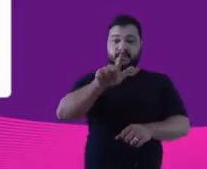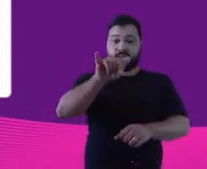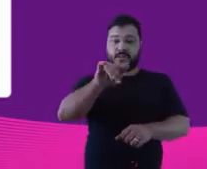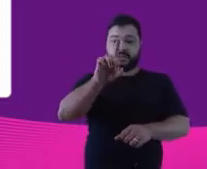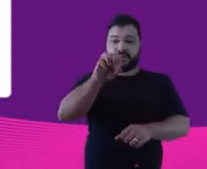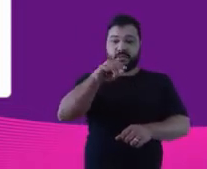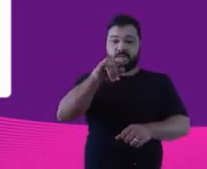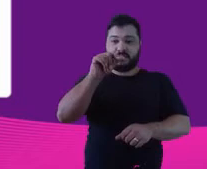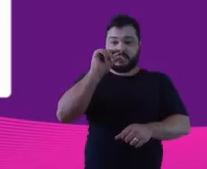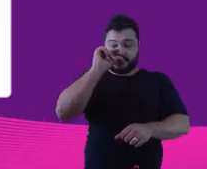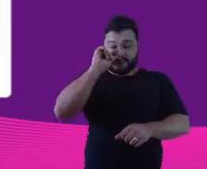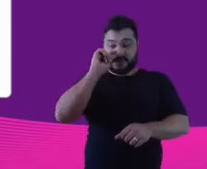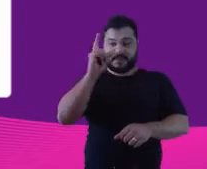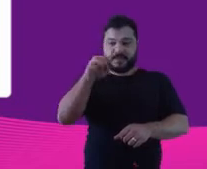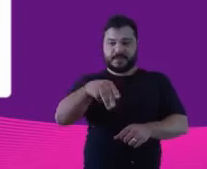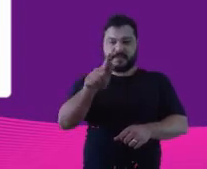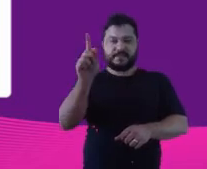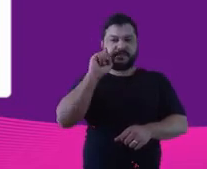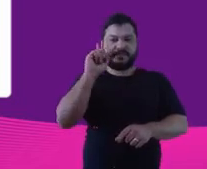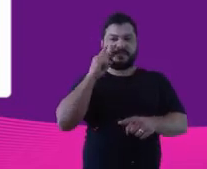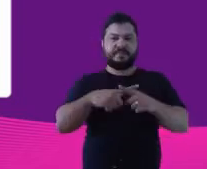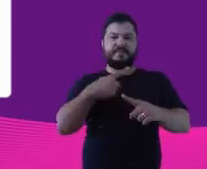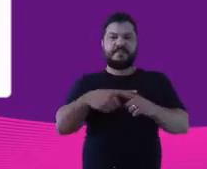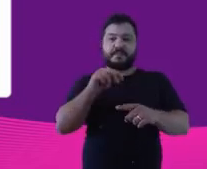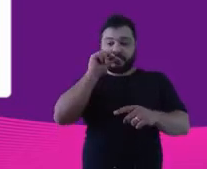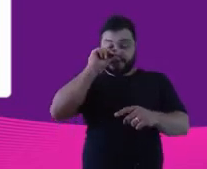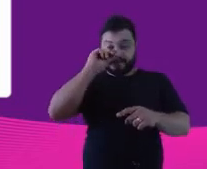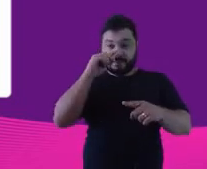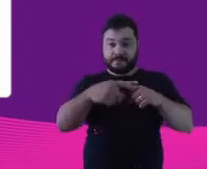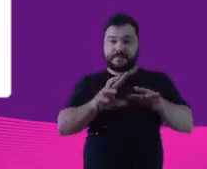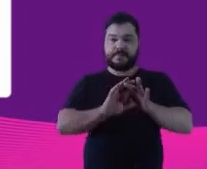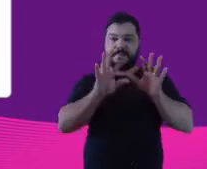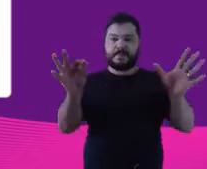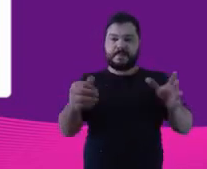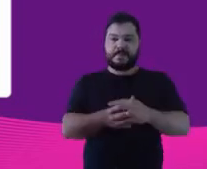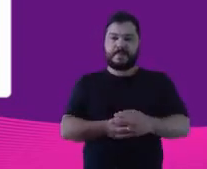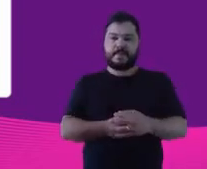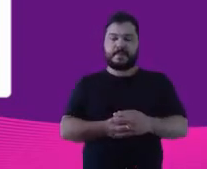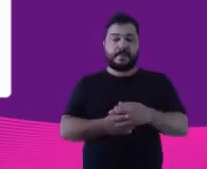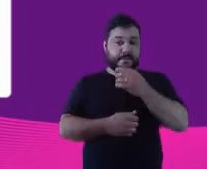mg diário, justamente porque tinha sido liberado pelo rol da